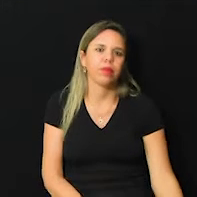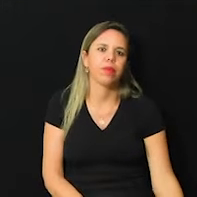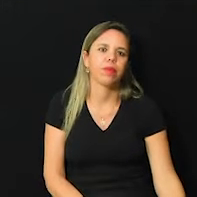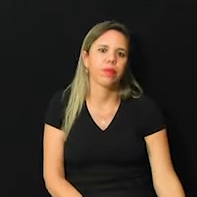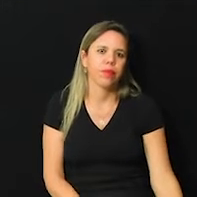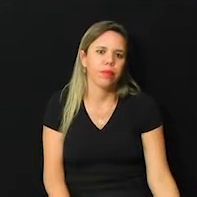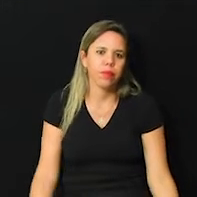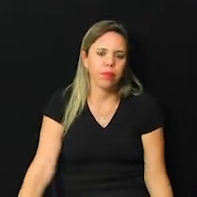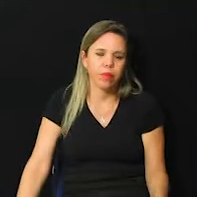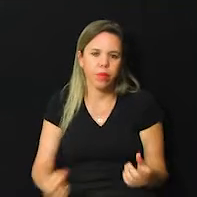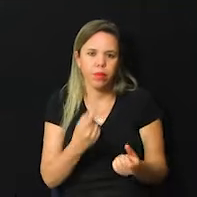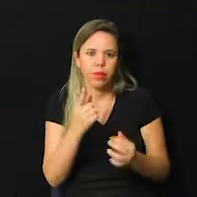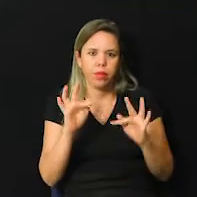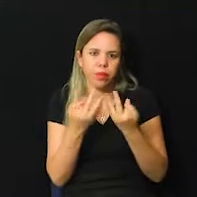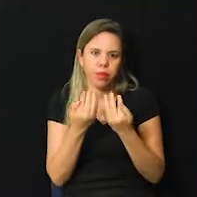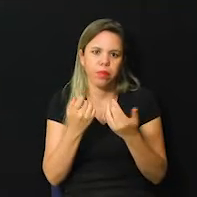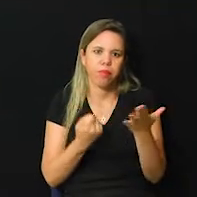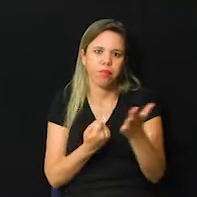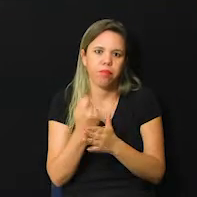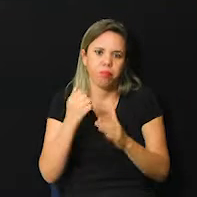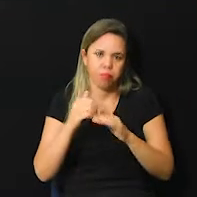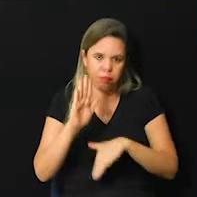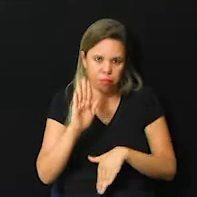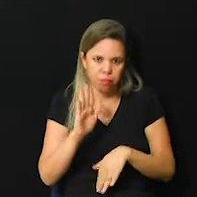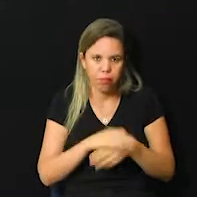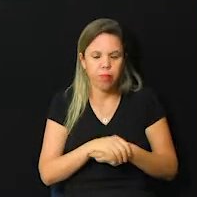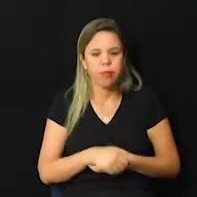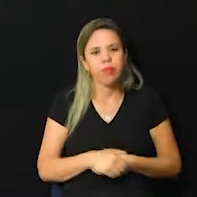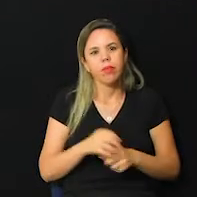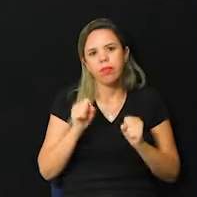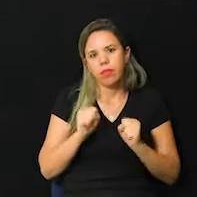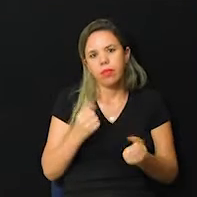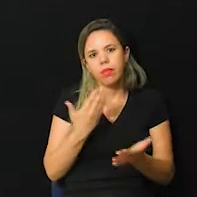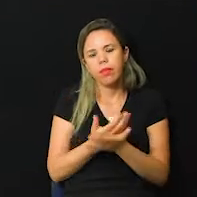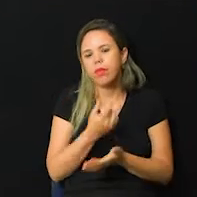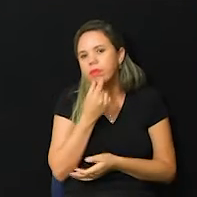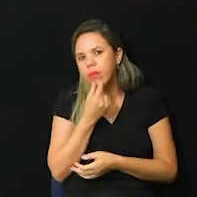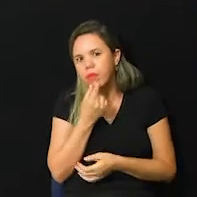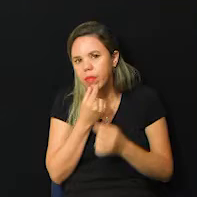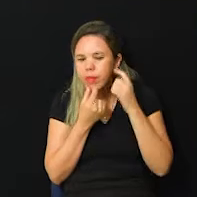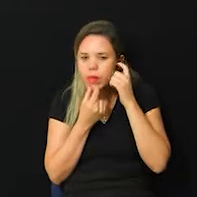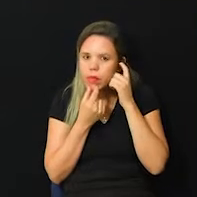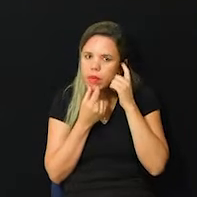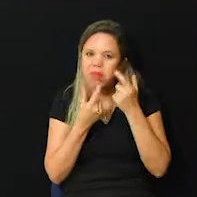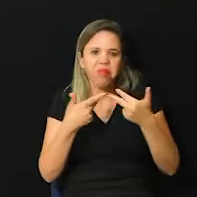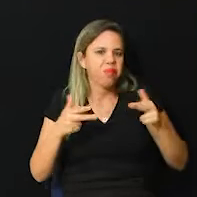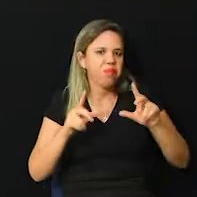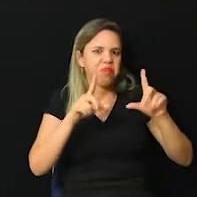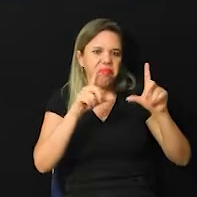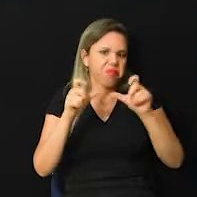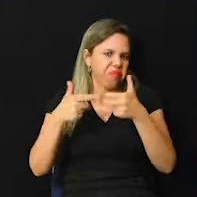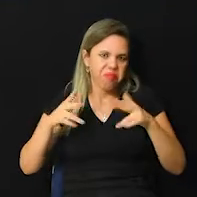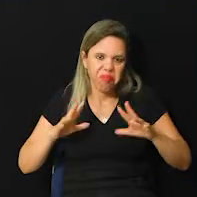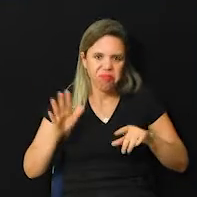alguma família até chegou a pagar mais e você pode estudar inglês foto